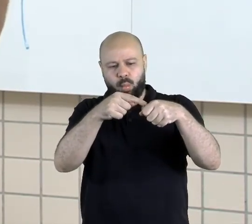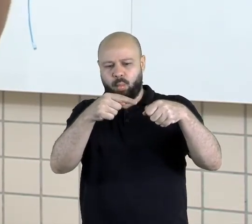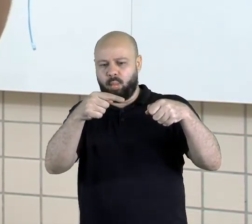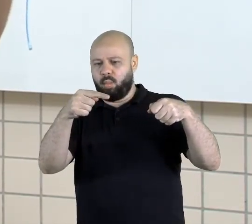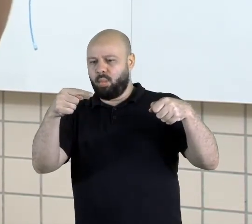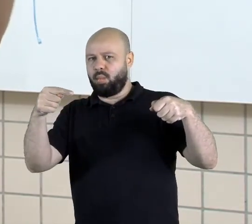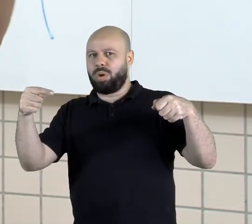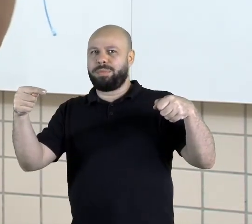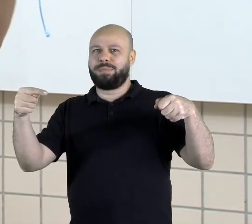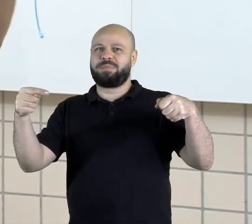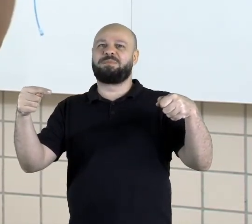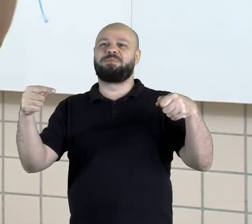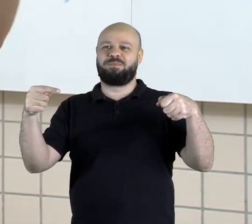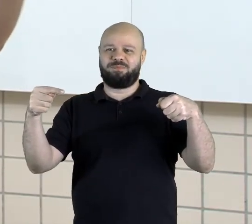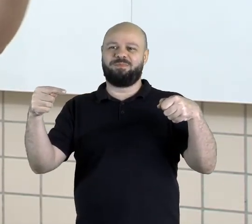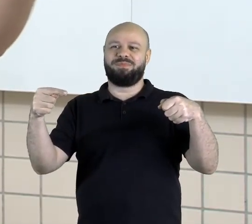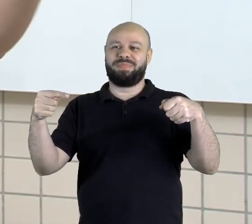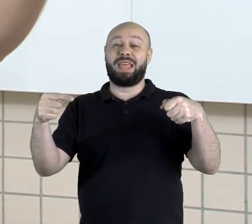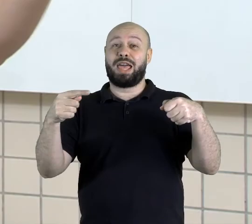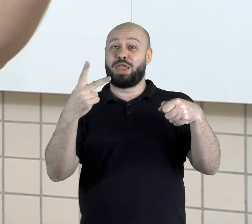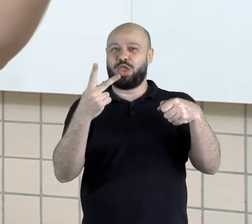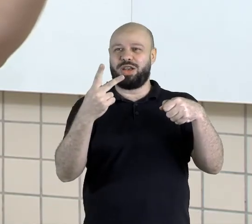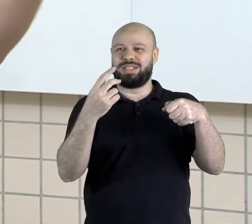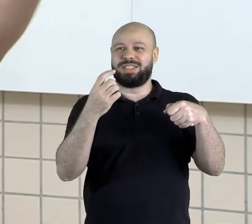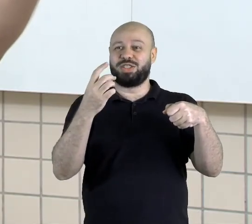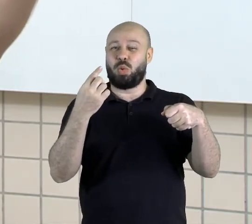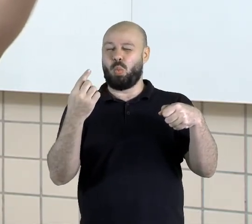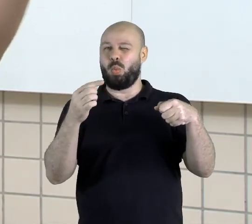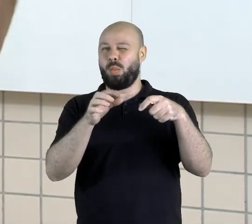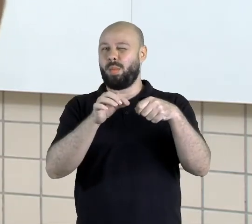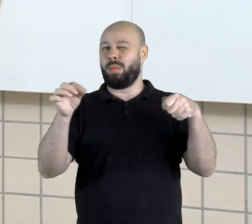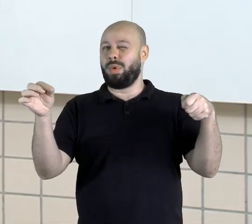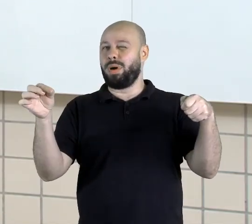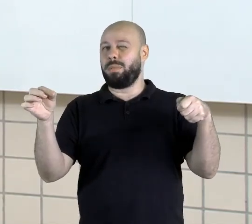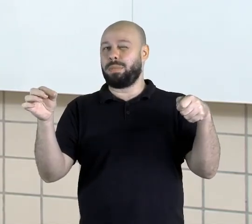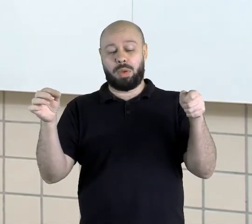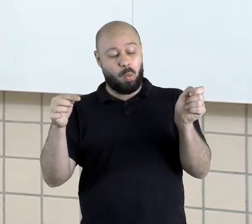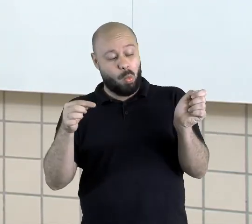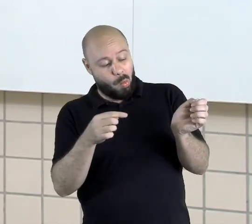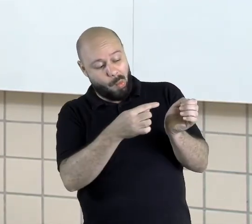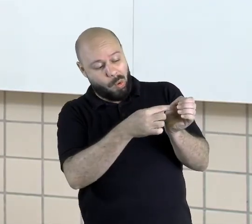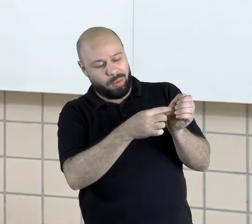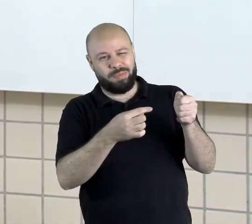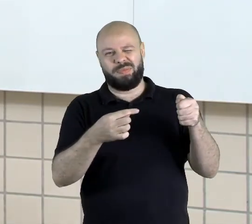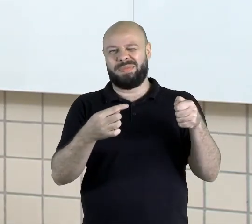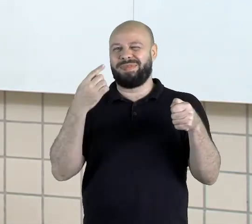mão. O meu barbante, que era dois, virou um só. E a mágica está feita.